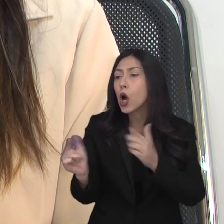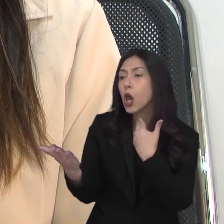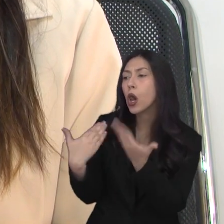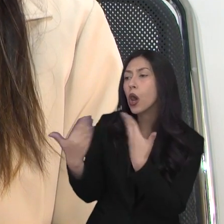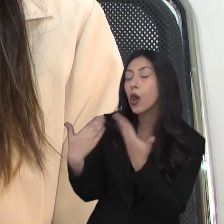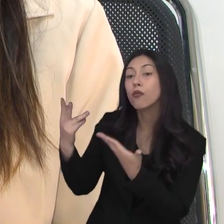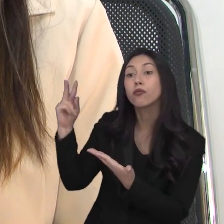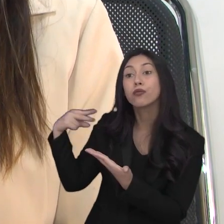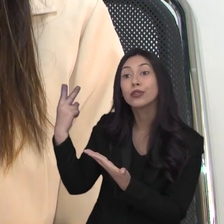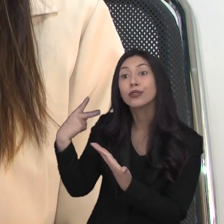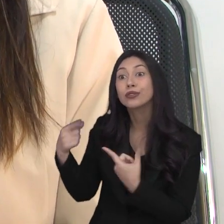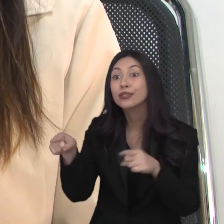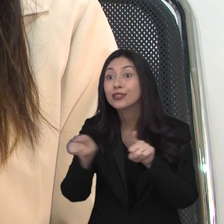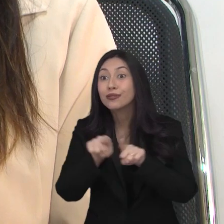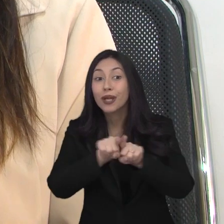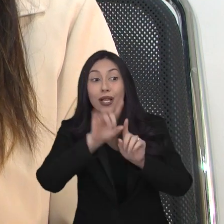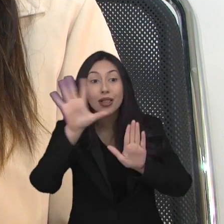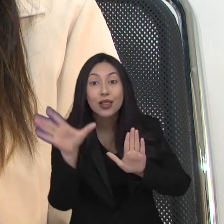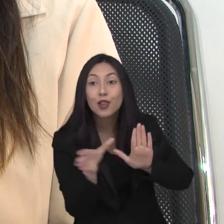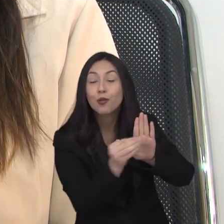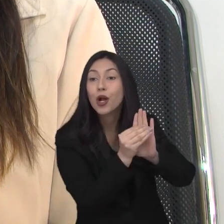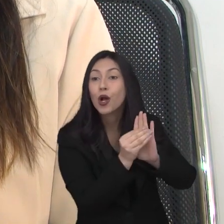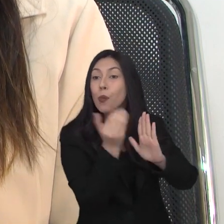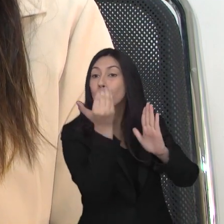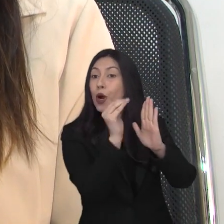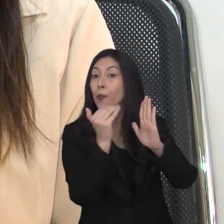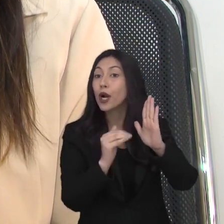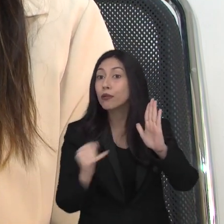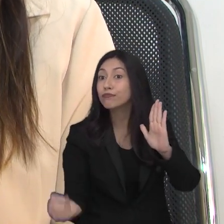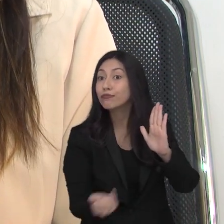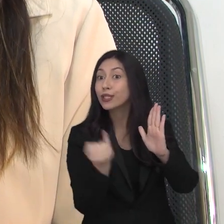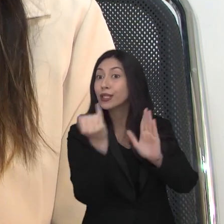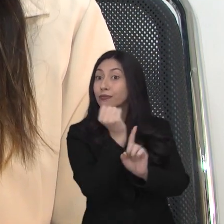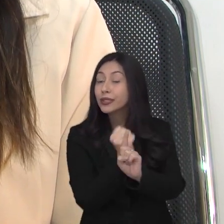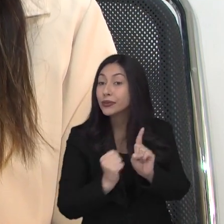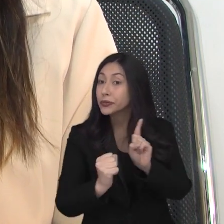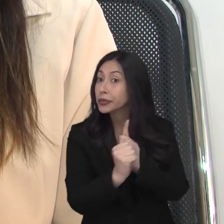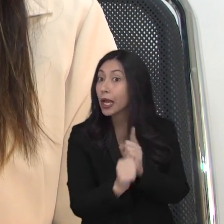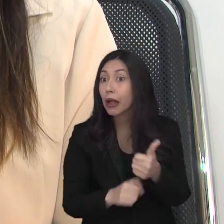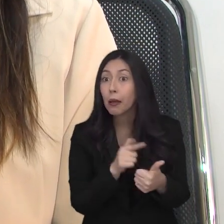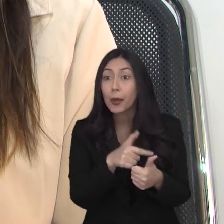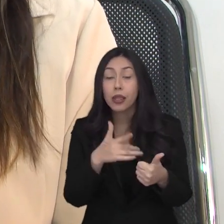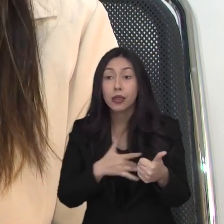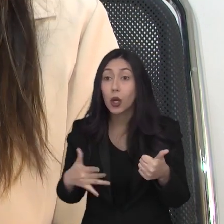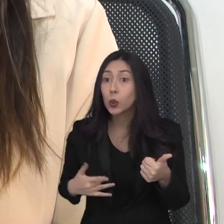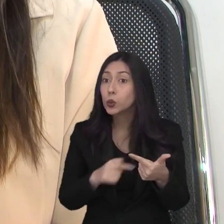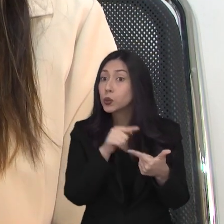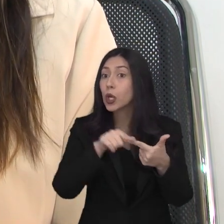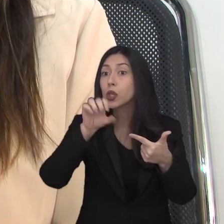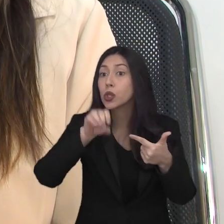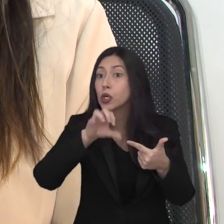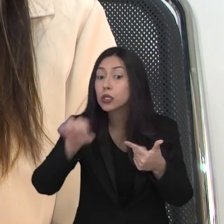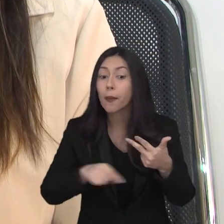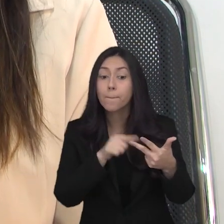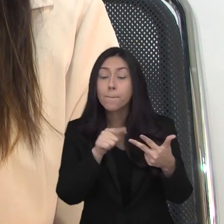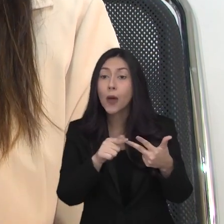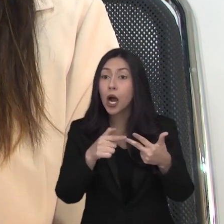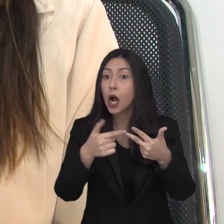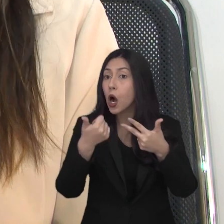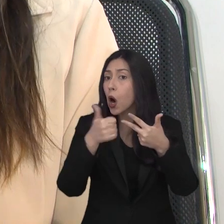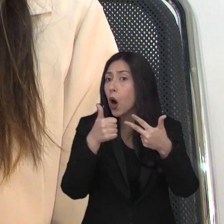com os vereadores, mas nós também temos na nossa programação conteúdos de interesse público, né, que envolvem saúde,